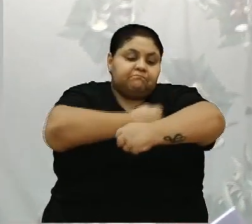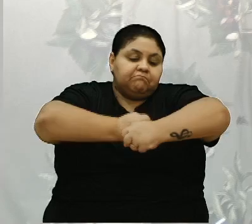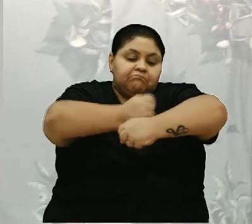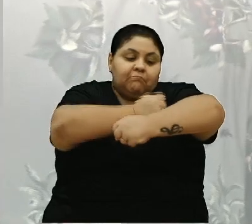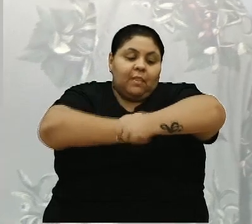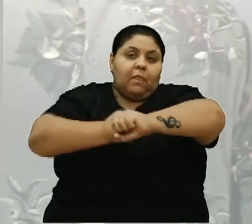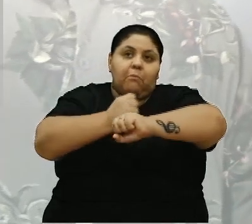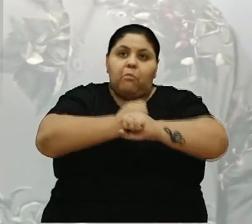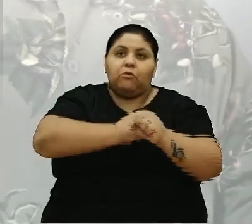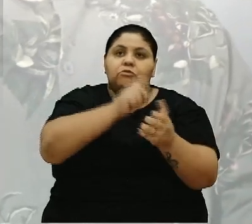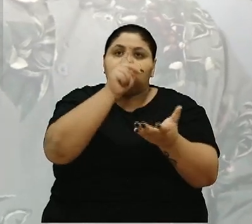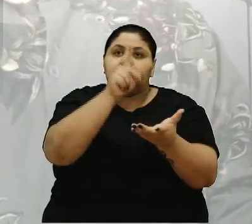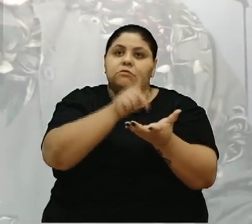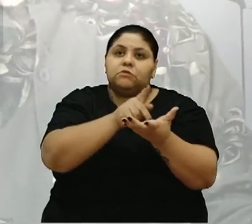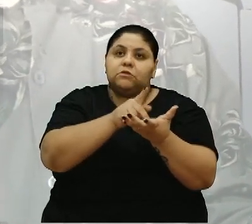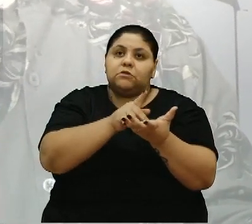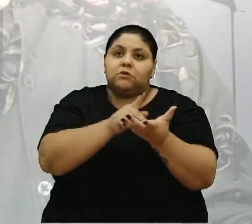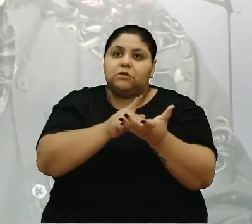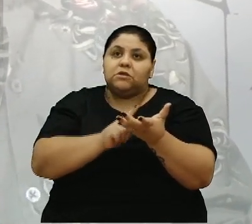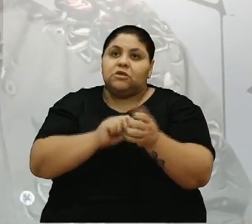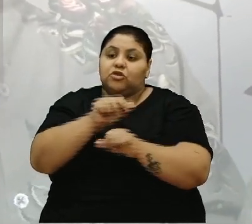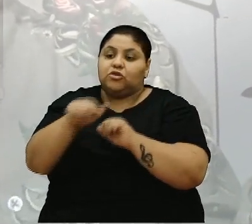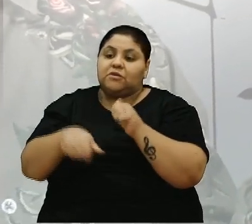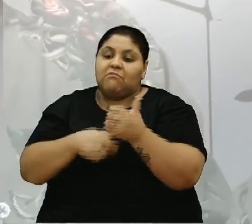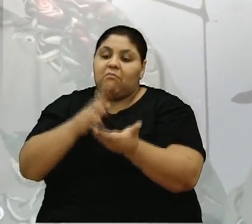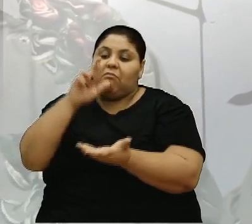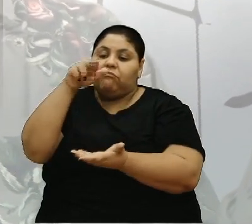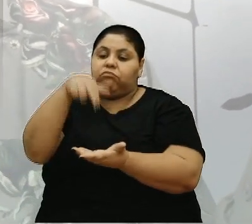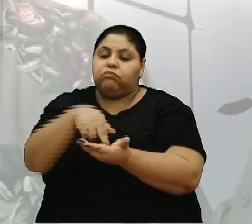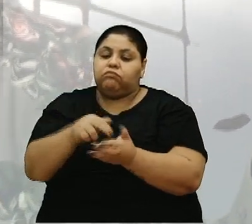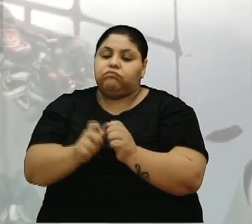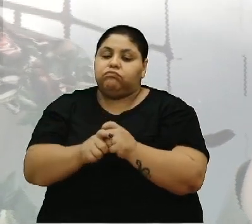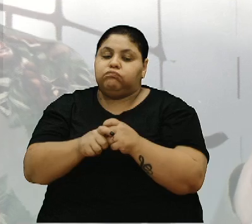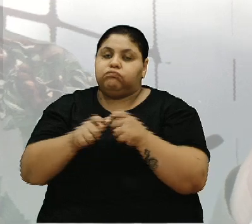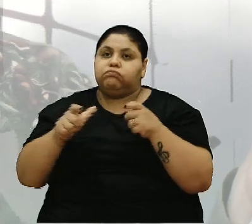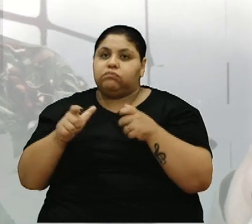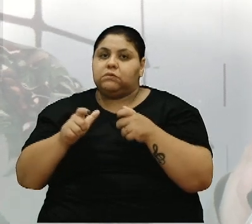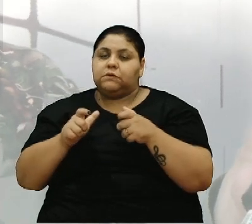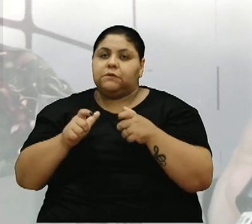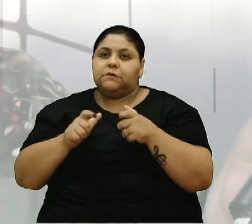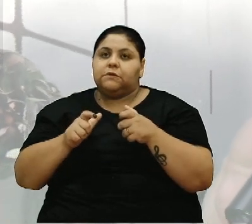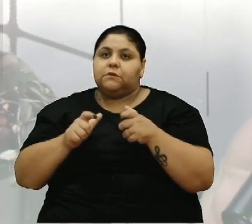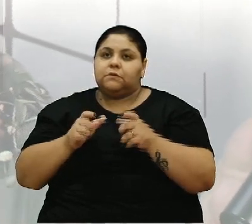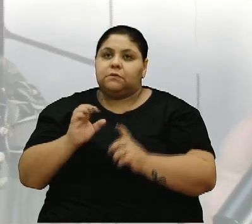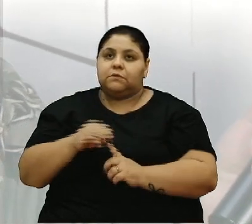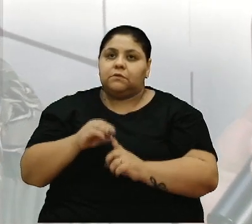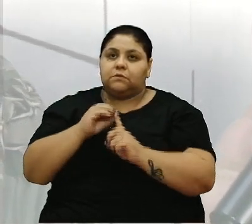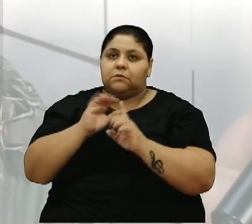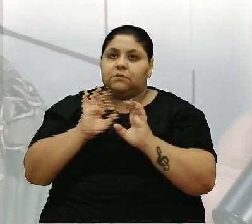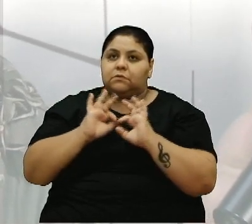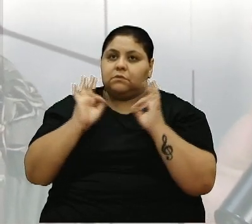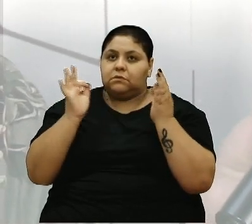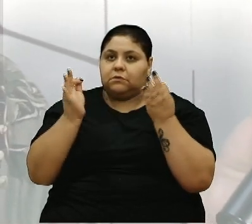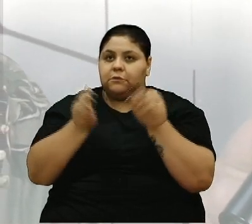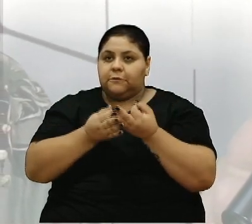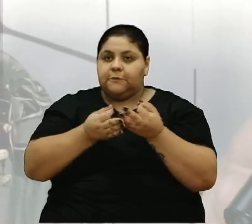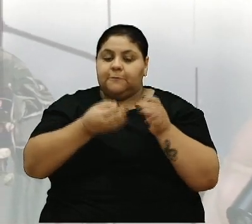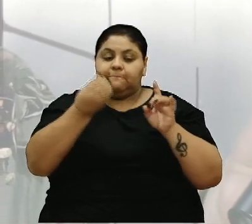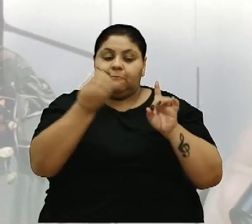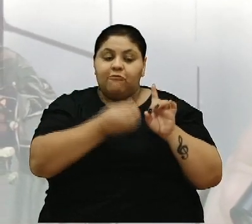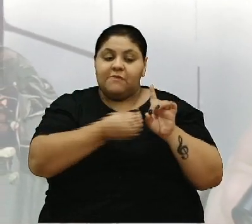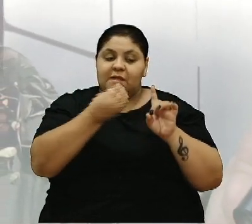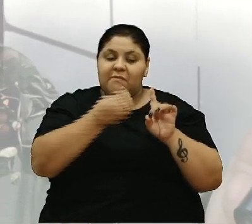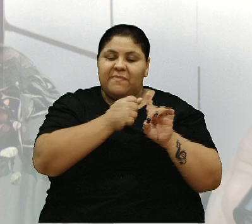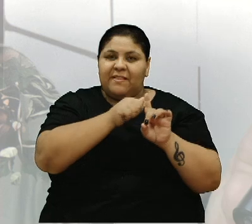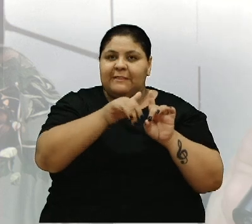fato se tornar real novamente para ampliação para principalmente para famílias de vulnerabilidade social